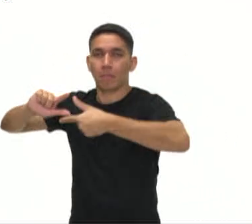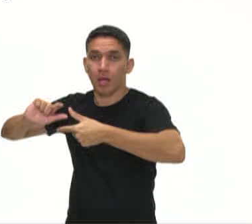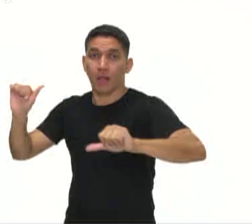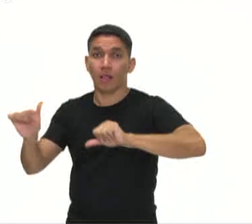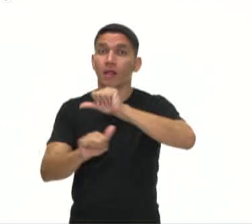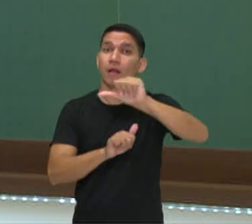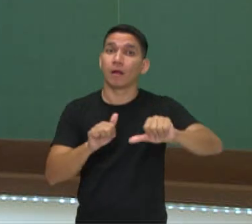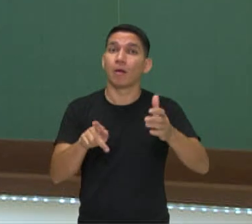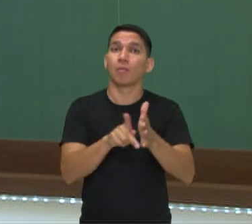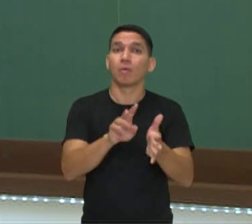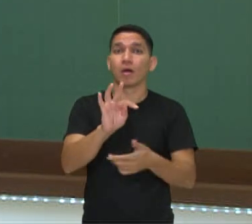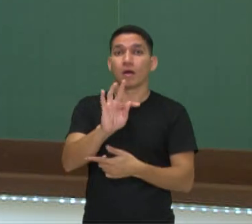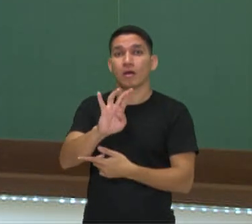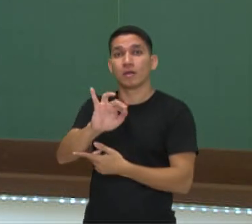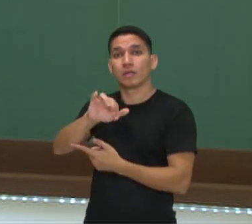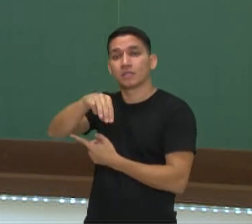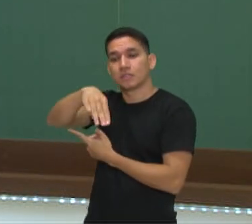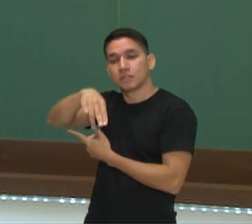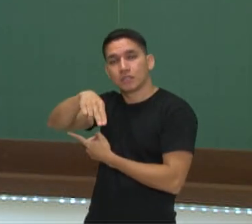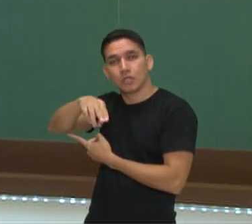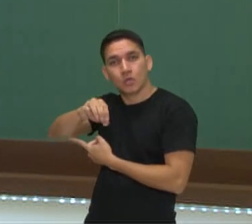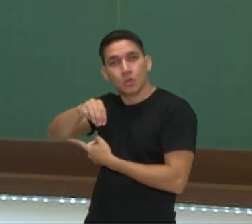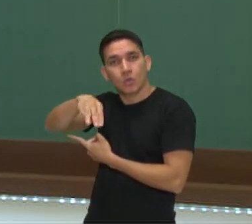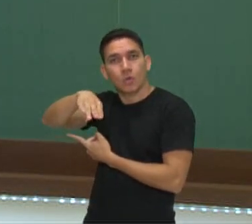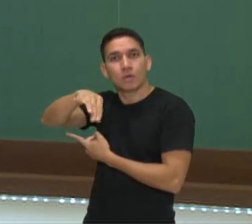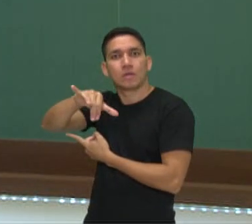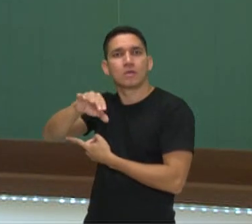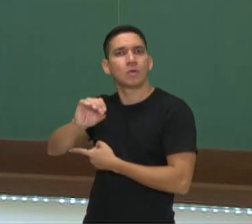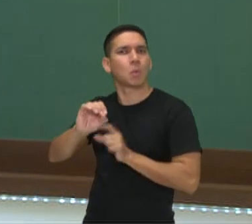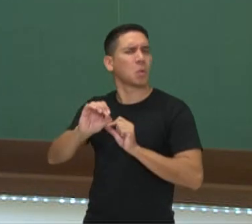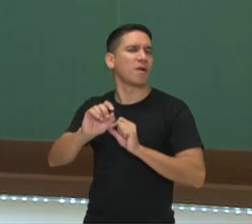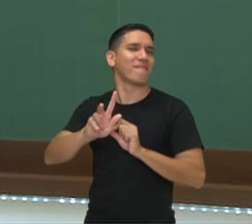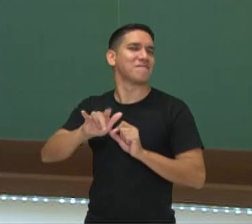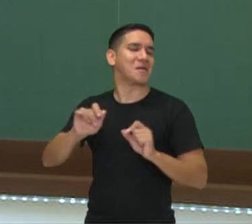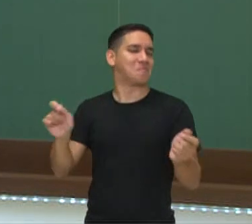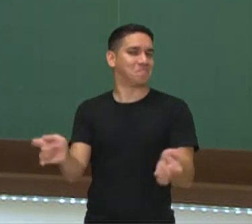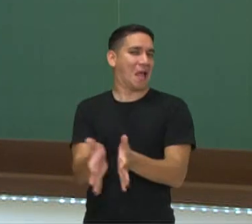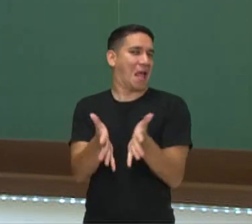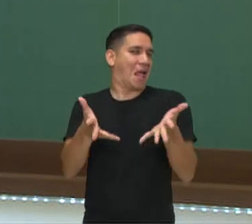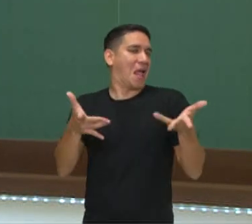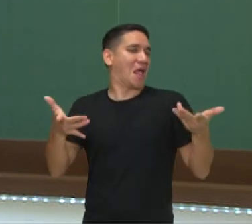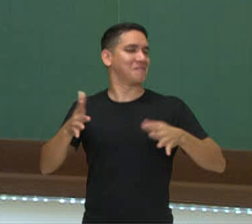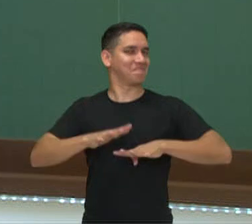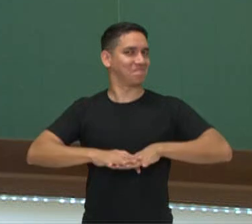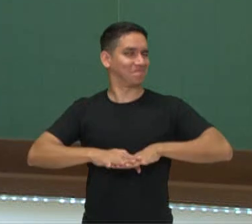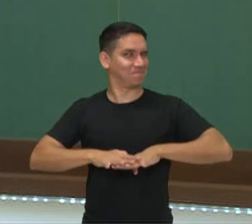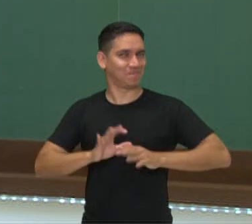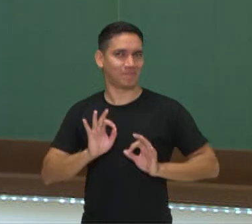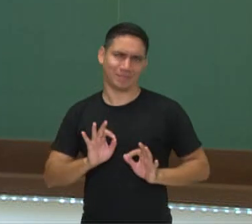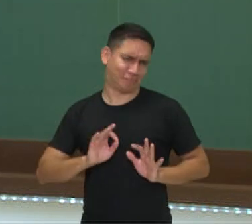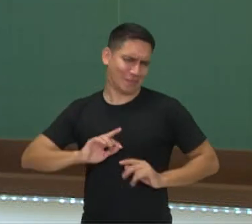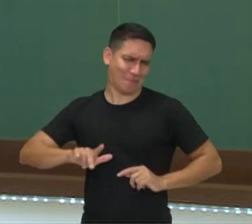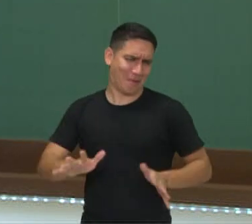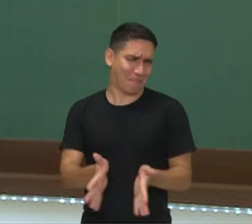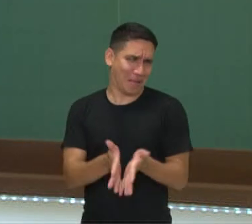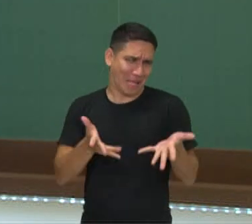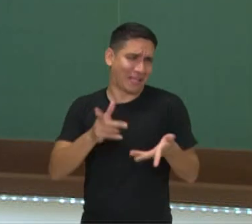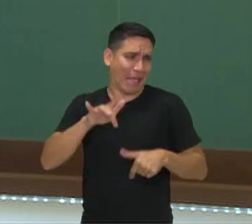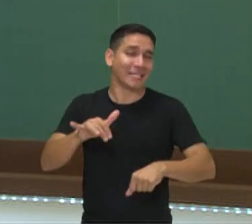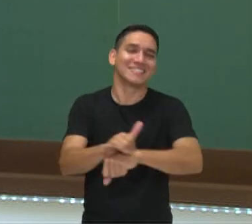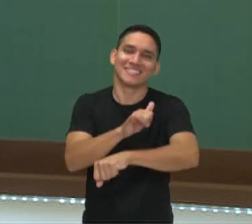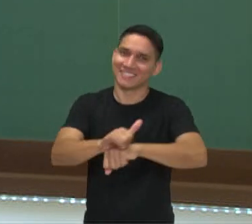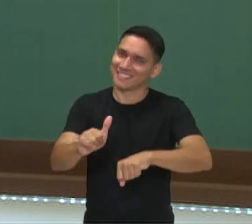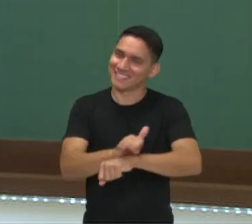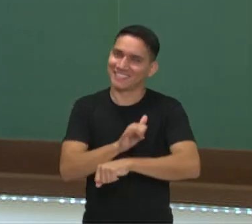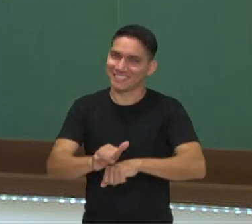um trinômio. Então, nós vamos usar umas mágicas matemáticas aí, tá bom? Que na verdade não é mágica, são algumas ferramentas